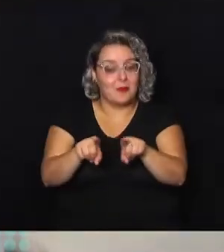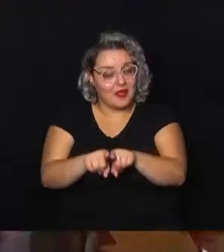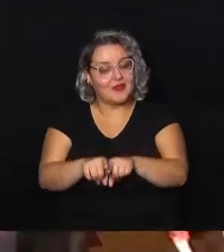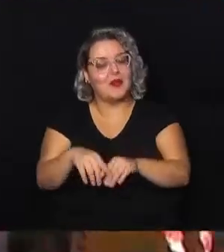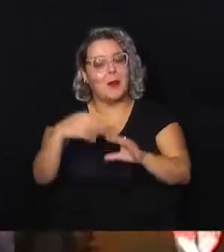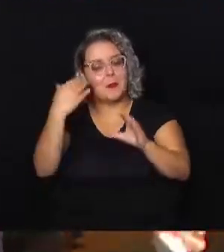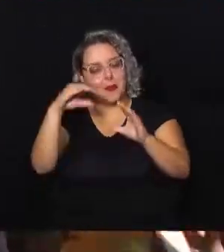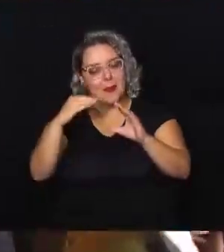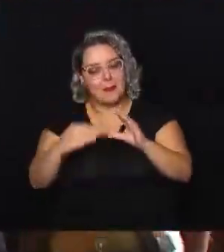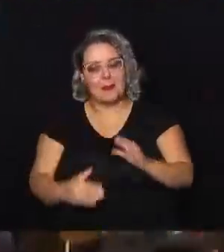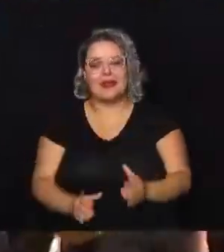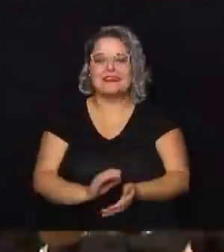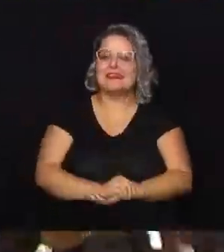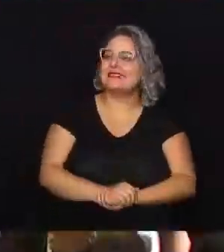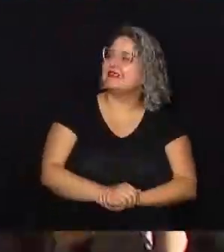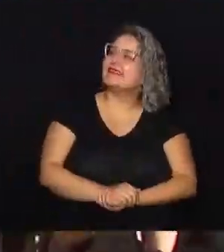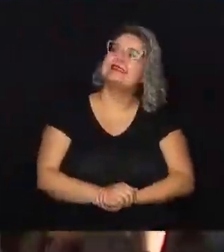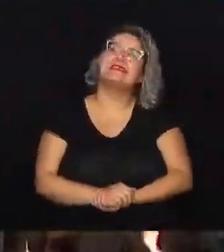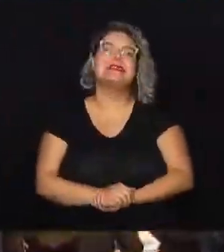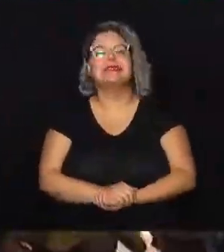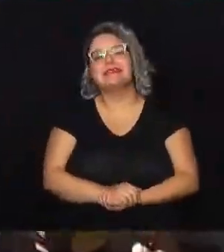lá também.